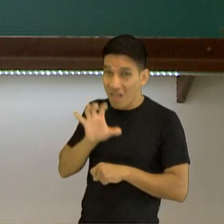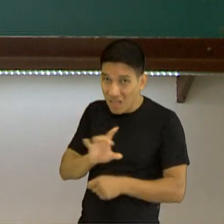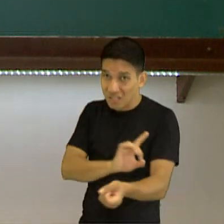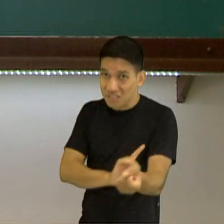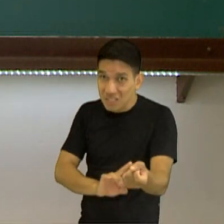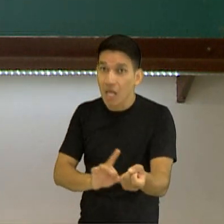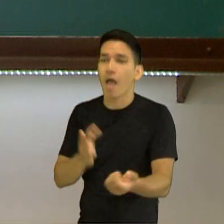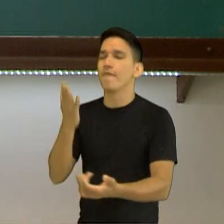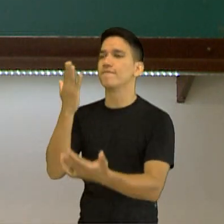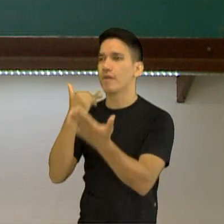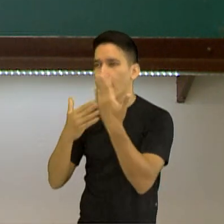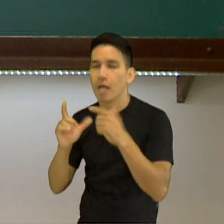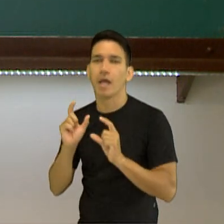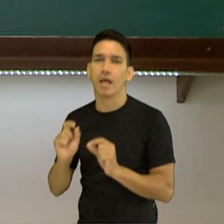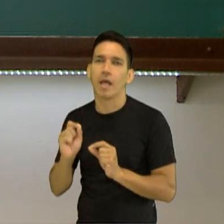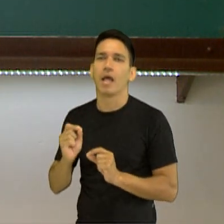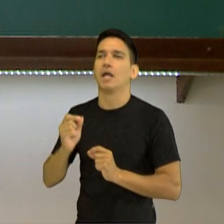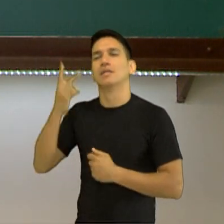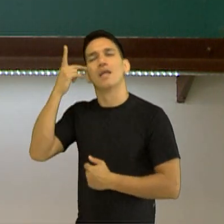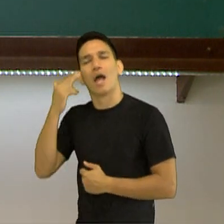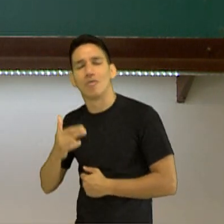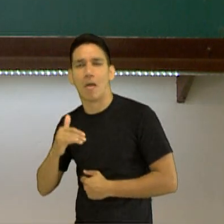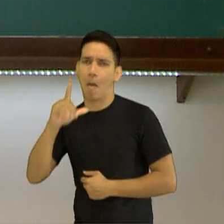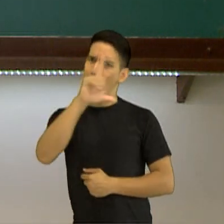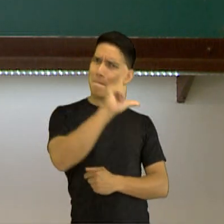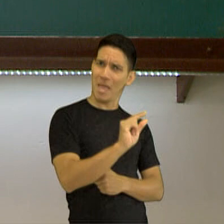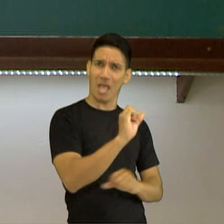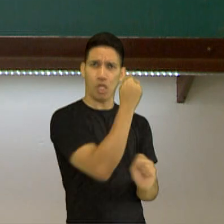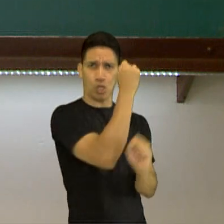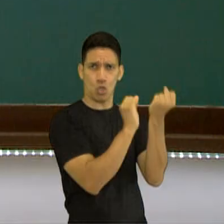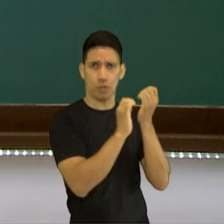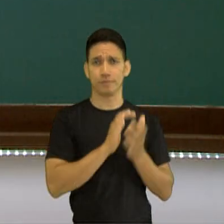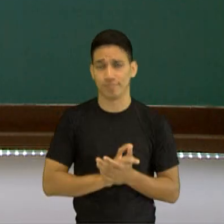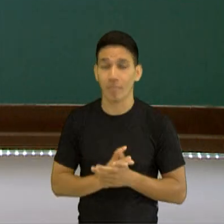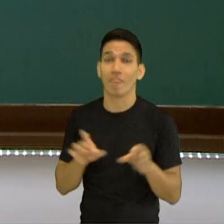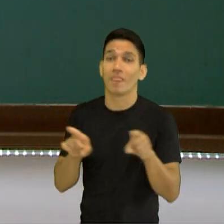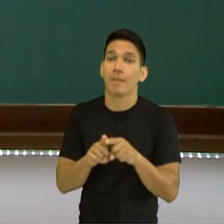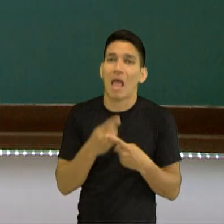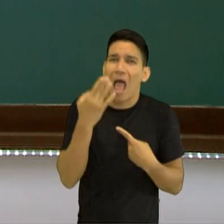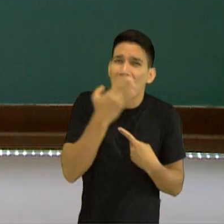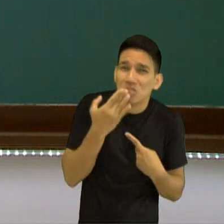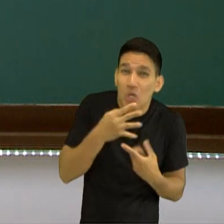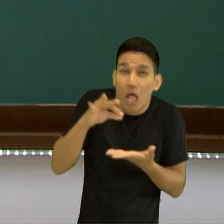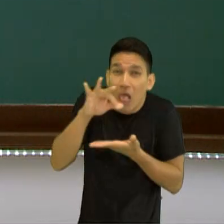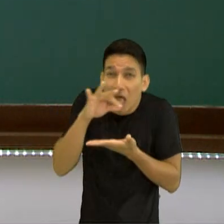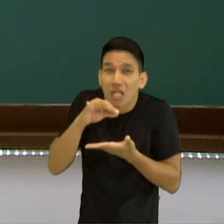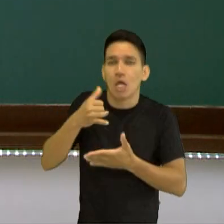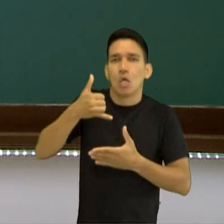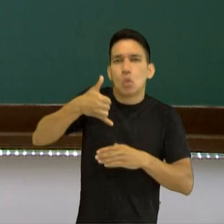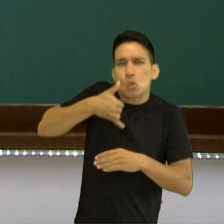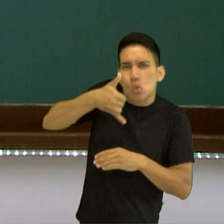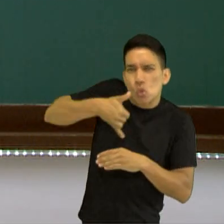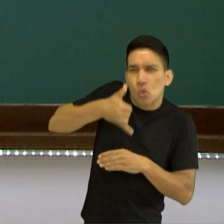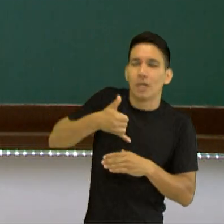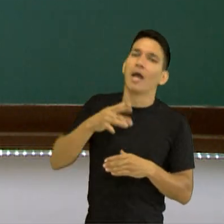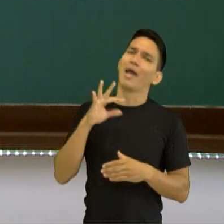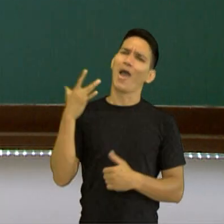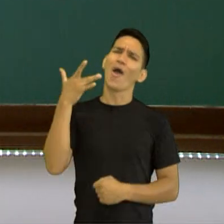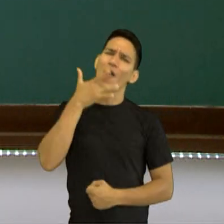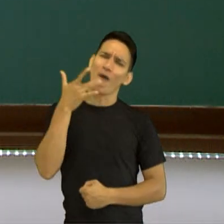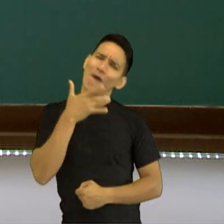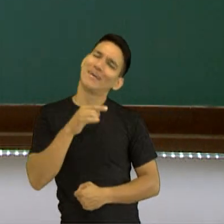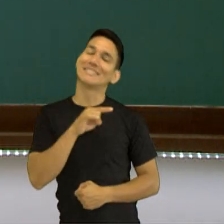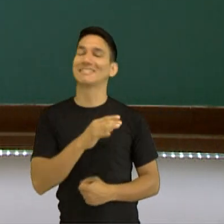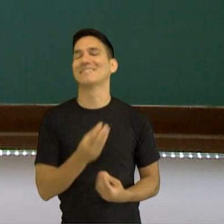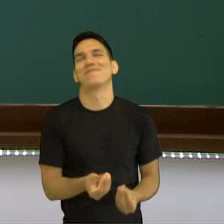mais alimentos naturais e menos industrializados. Açúcar, sal e gordura são uma delícia. Eles